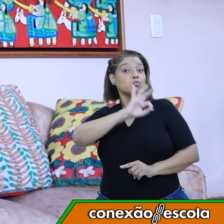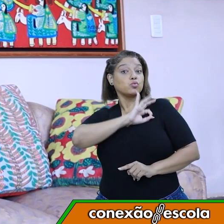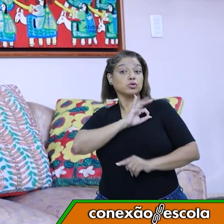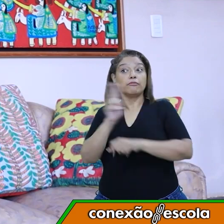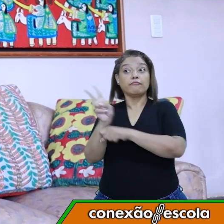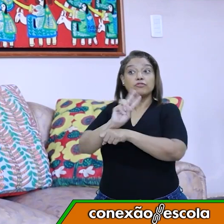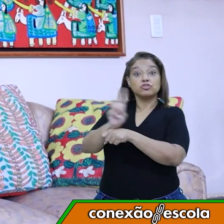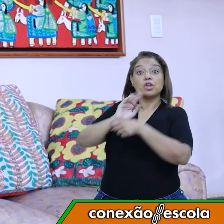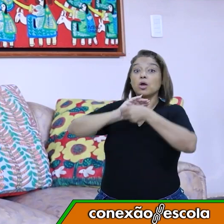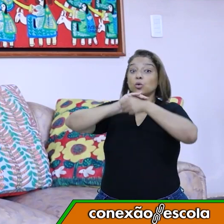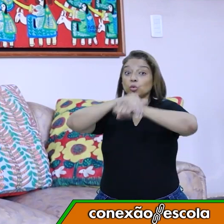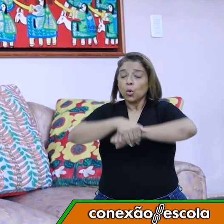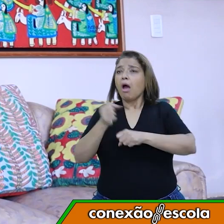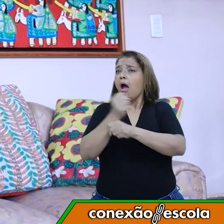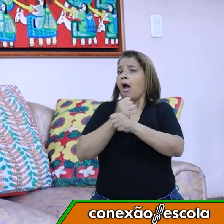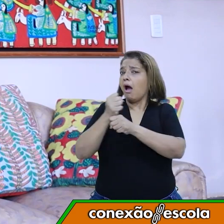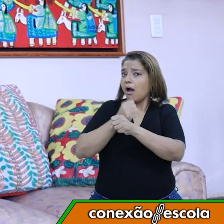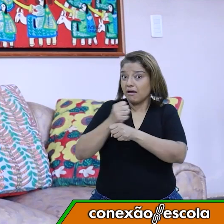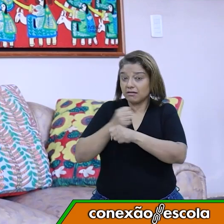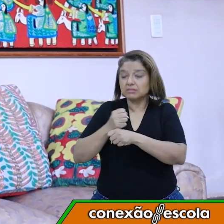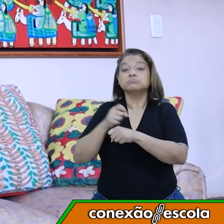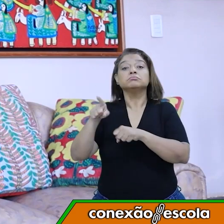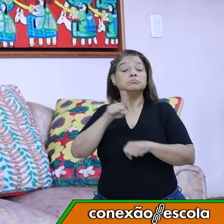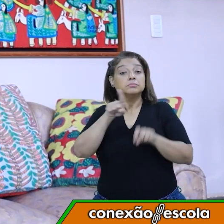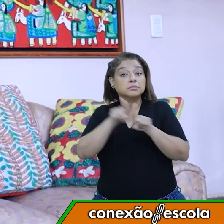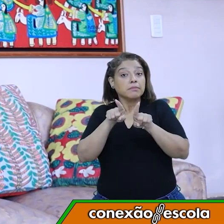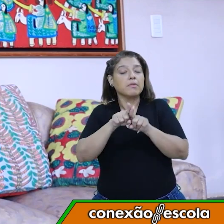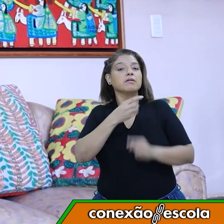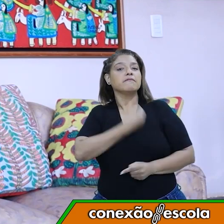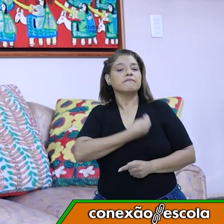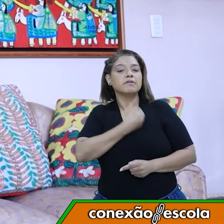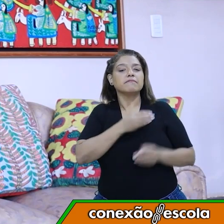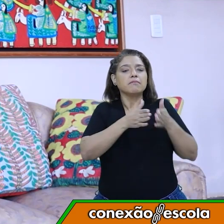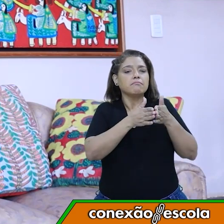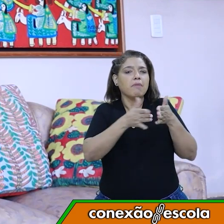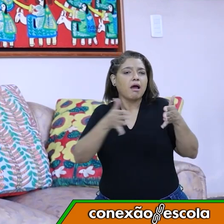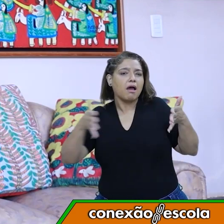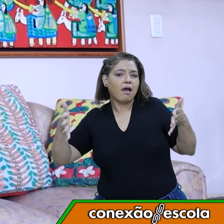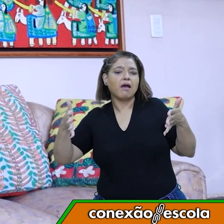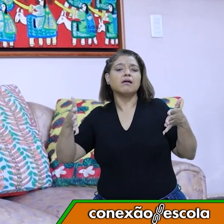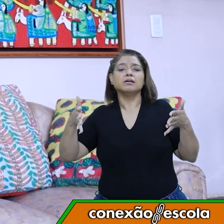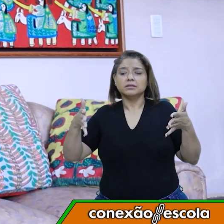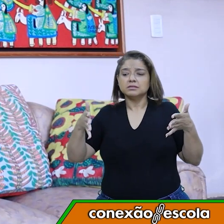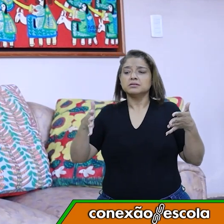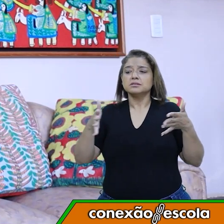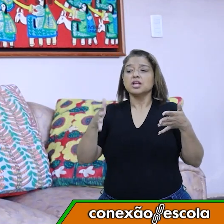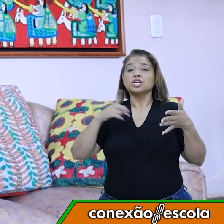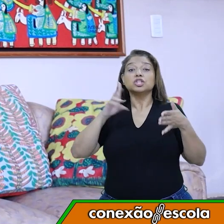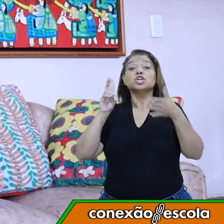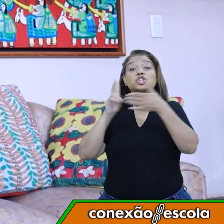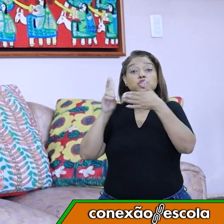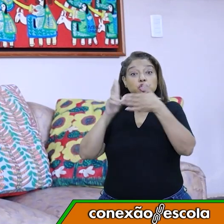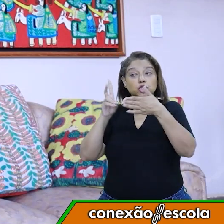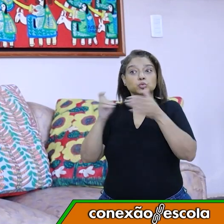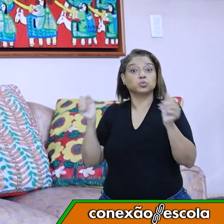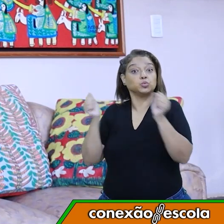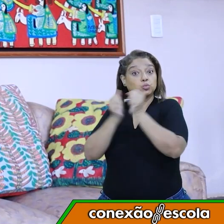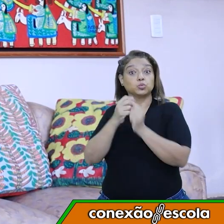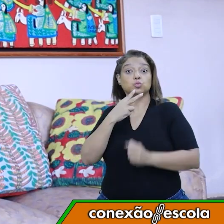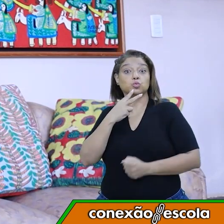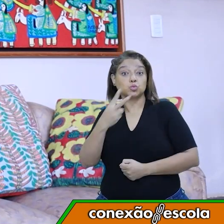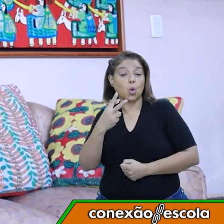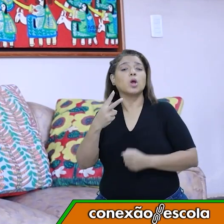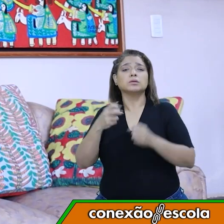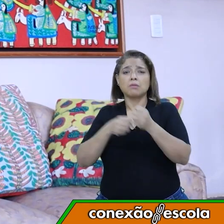entendeu? Viveu uma temporada com os índios Carajá na Ilha do Bananal, viveu 2 anos. Então a vida dele foi sempre